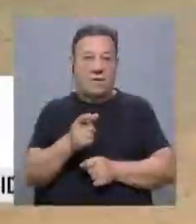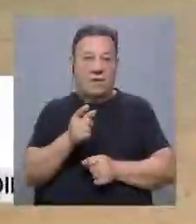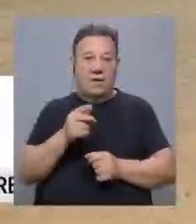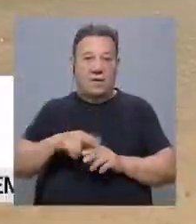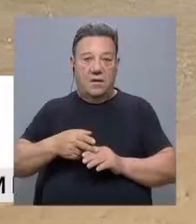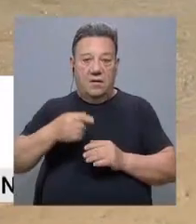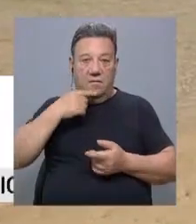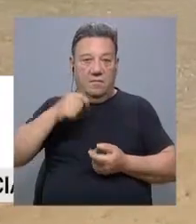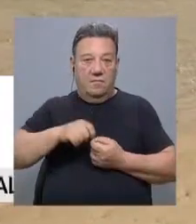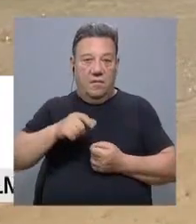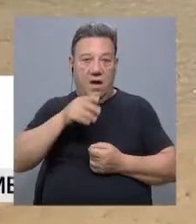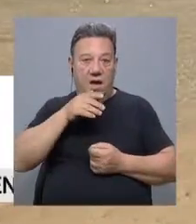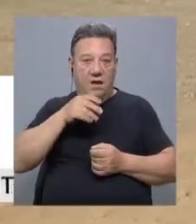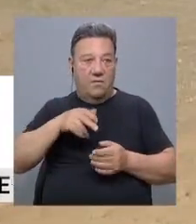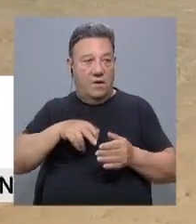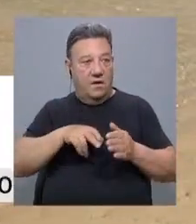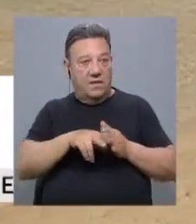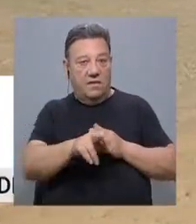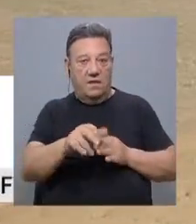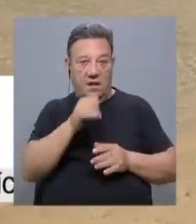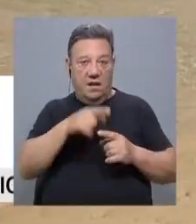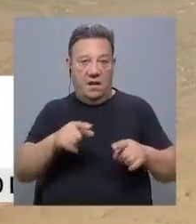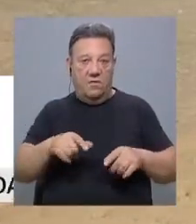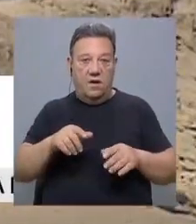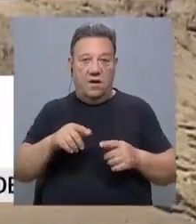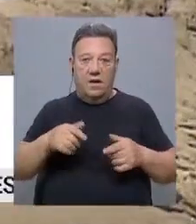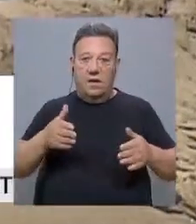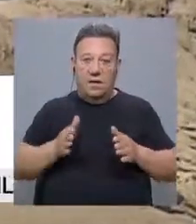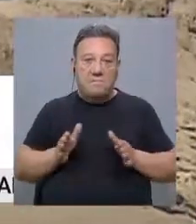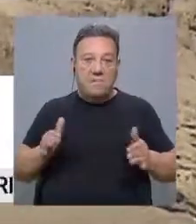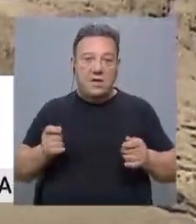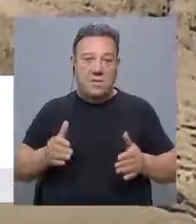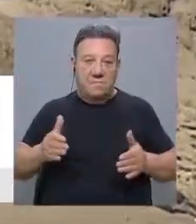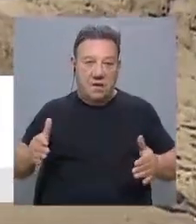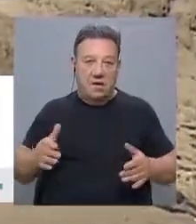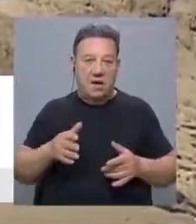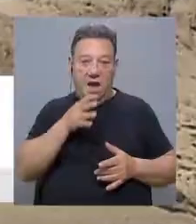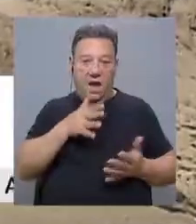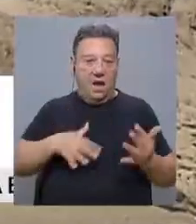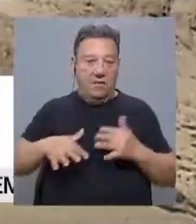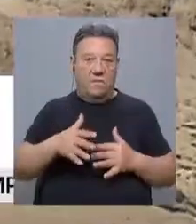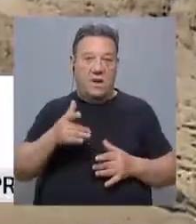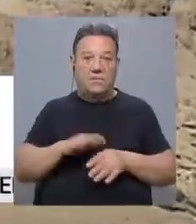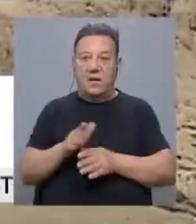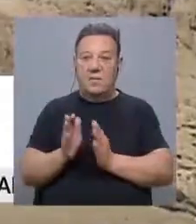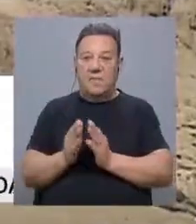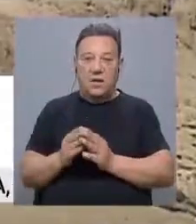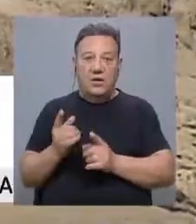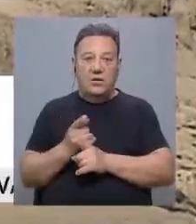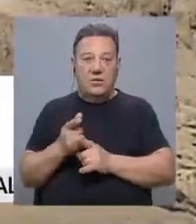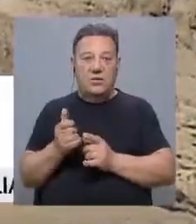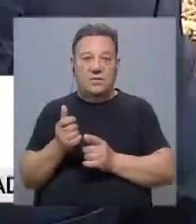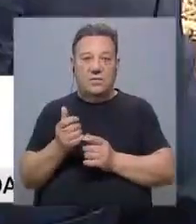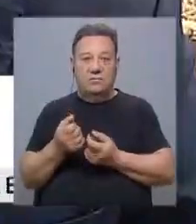aprofundar a entrada da lagoa, alargar as margens, criar maior circulação de água para que os mariscos, os